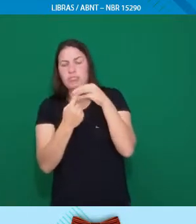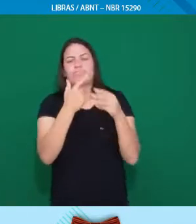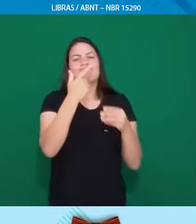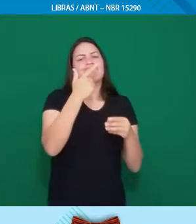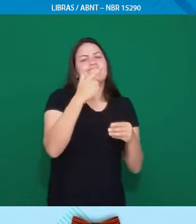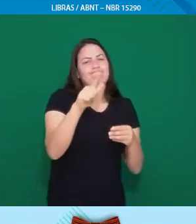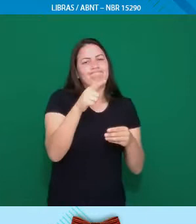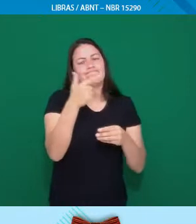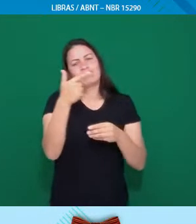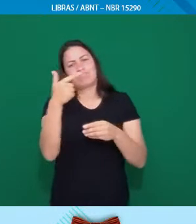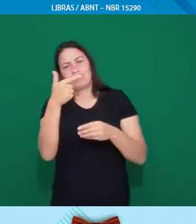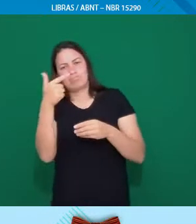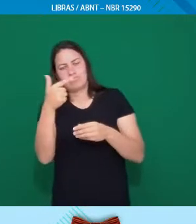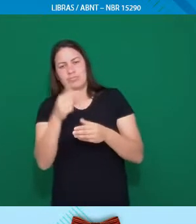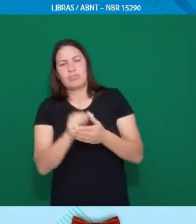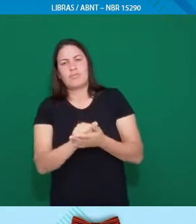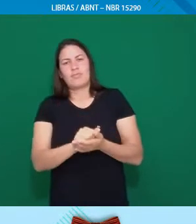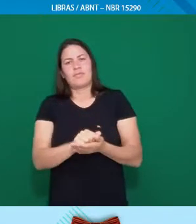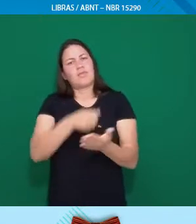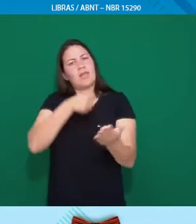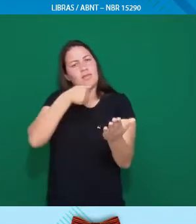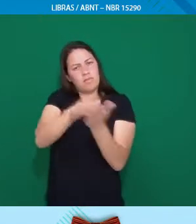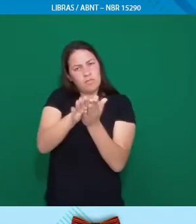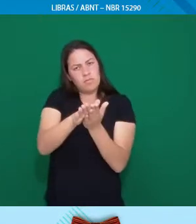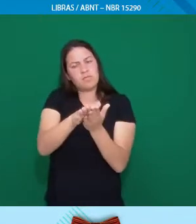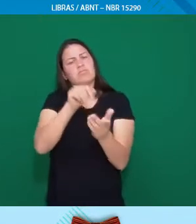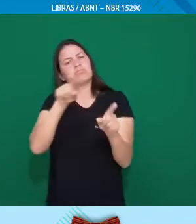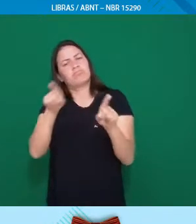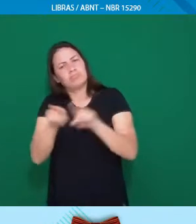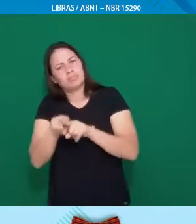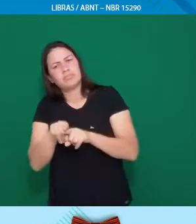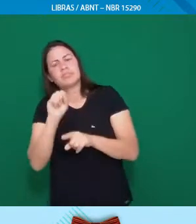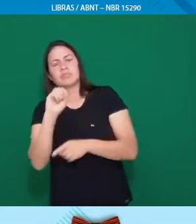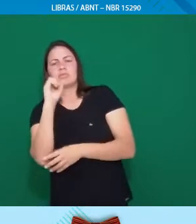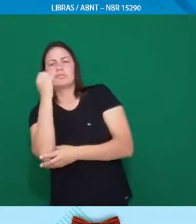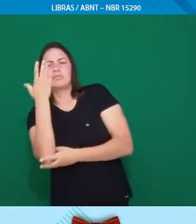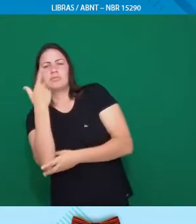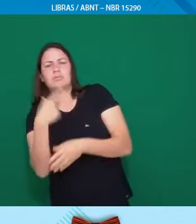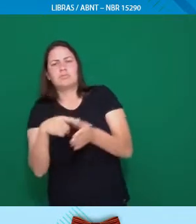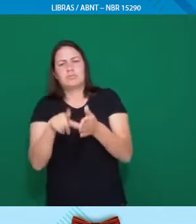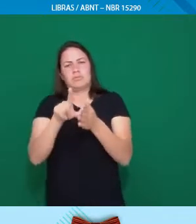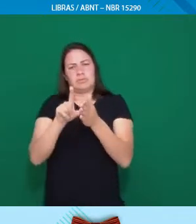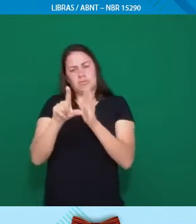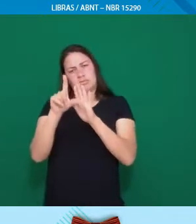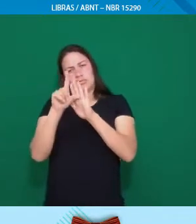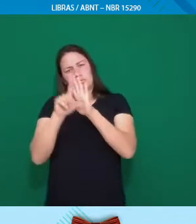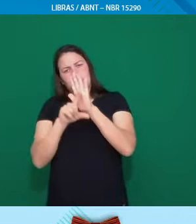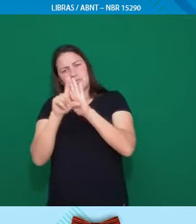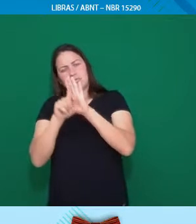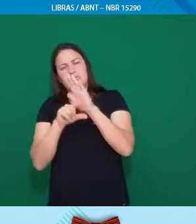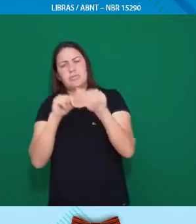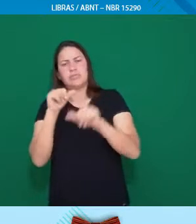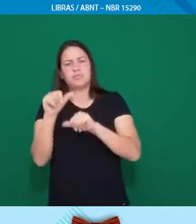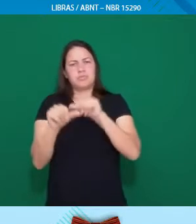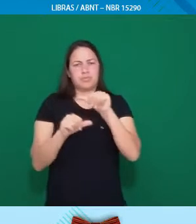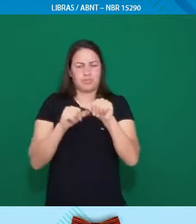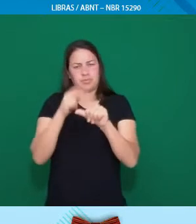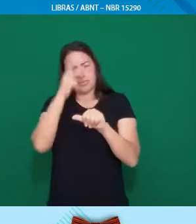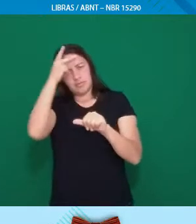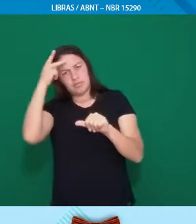notificado uma vez na segunda ele é automaticamente multado Por que acontecia antes a gente fazer essa mudança